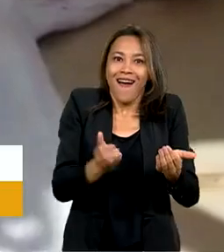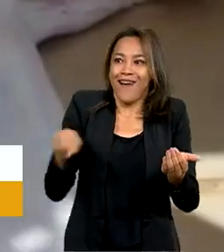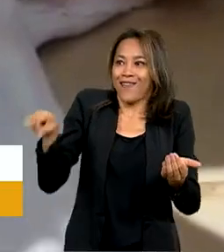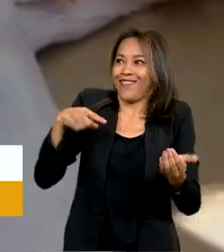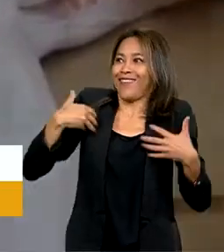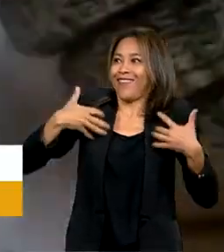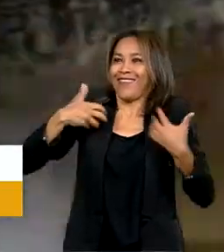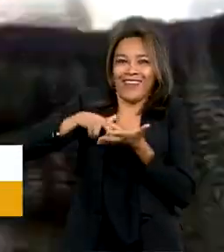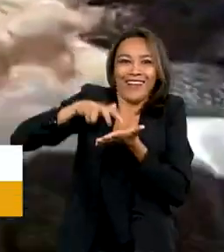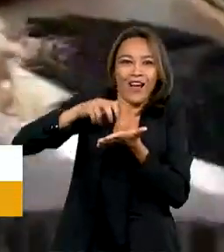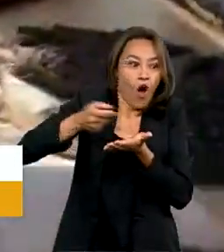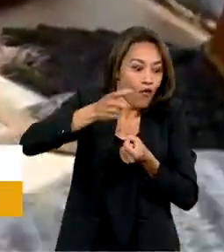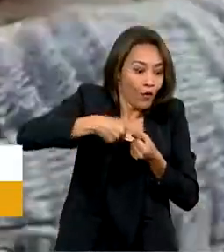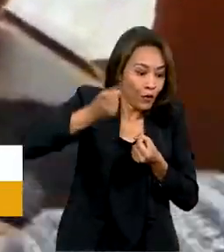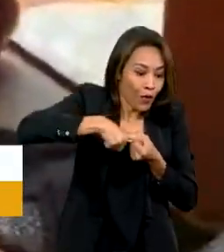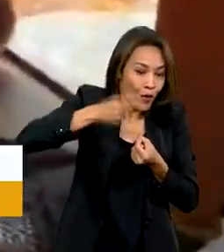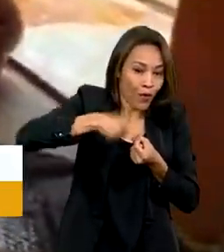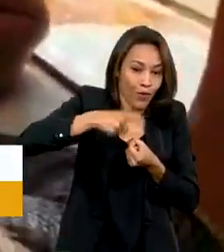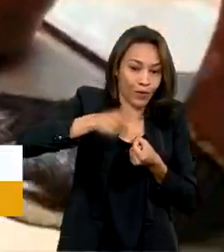comemorou.